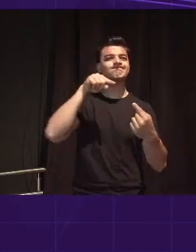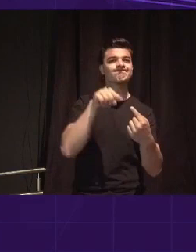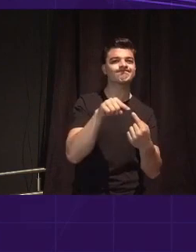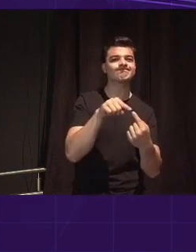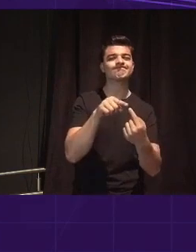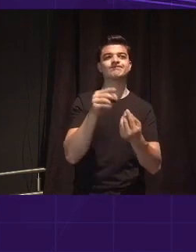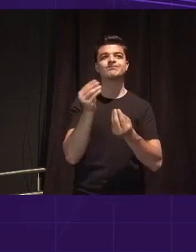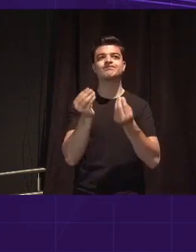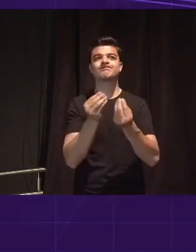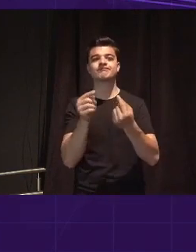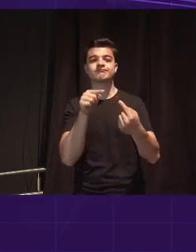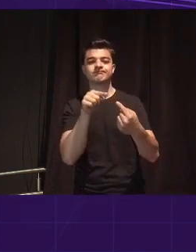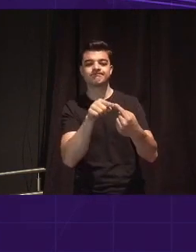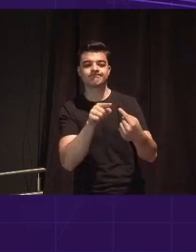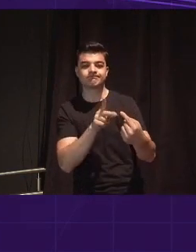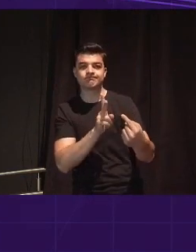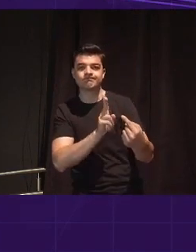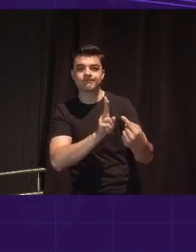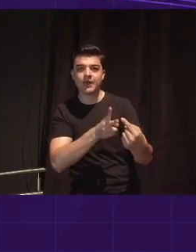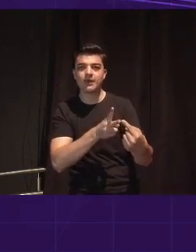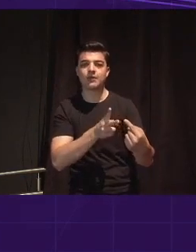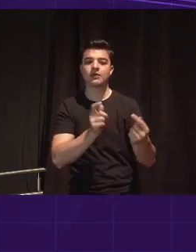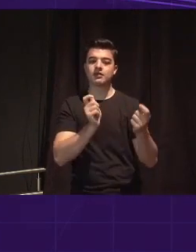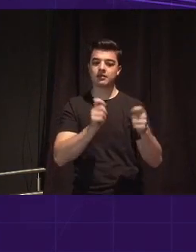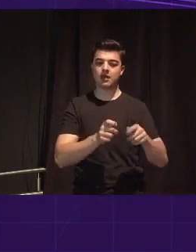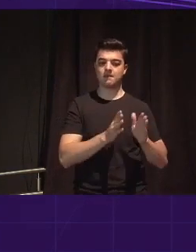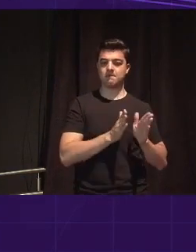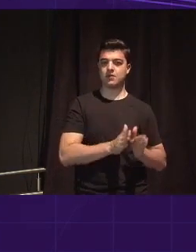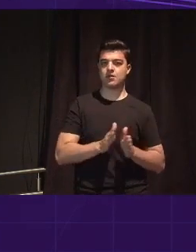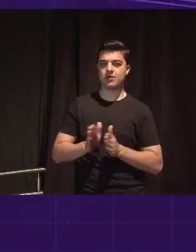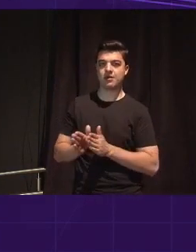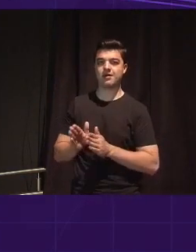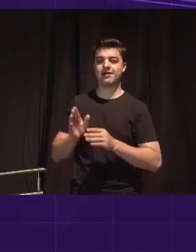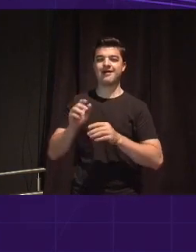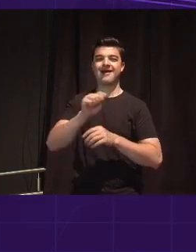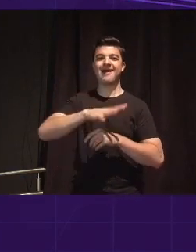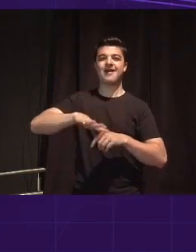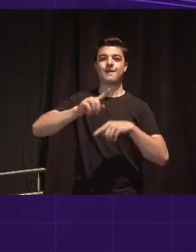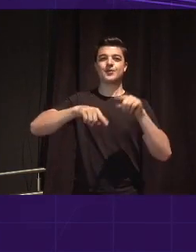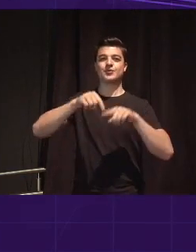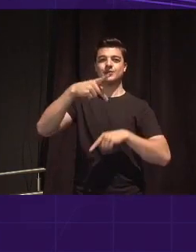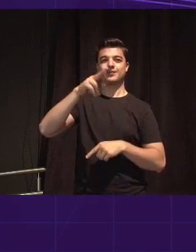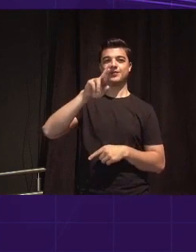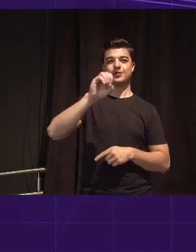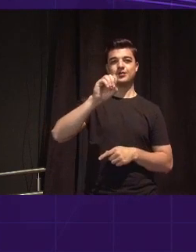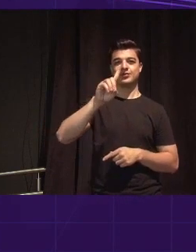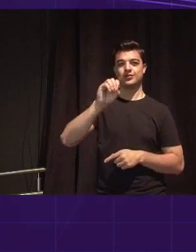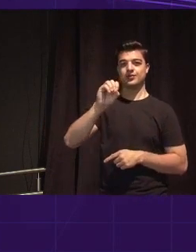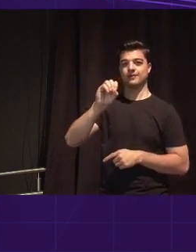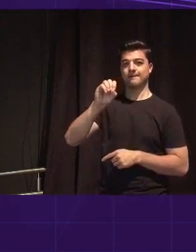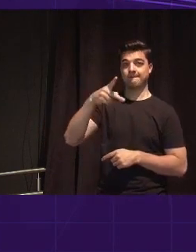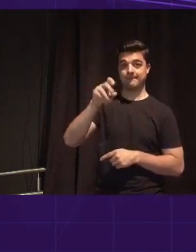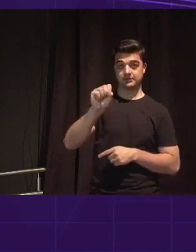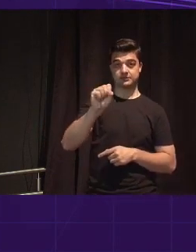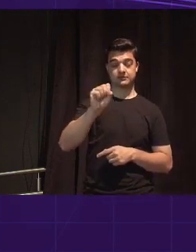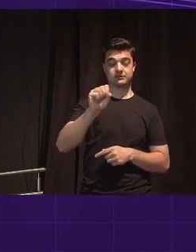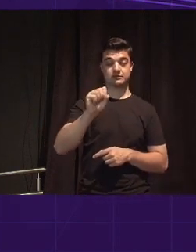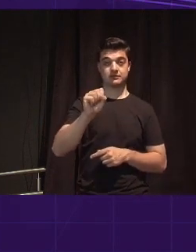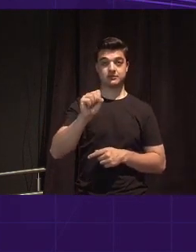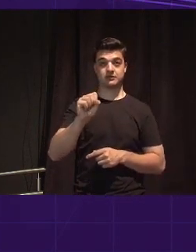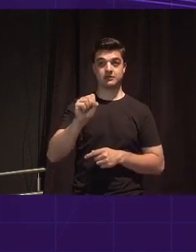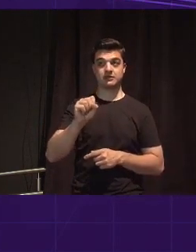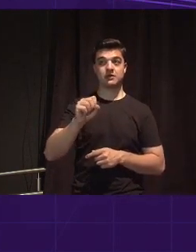missão dentro de Product Ops, né? E aí a gente conseguiu entender que se a gente conseguisse ajudar os